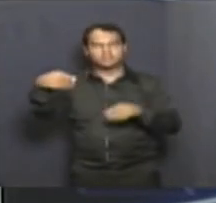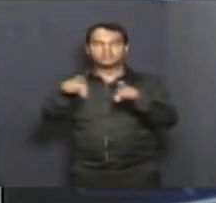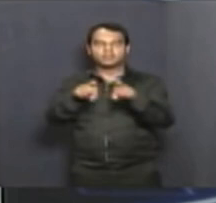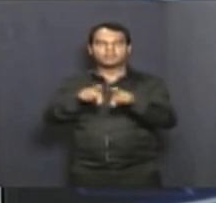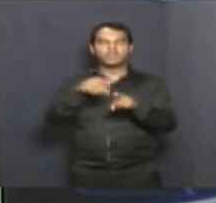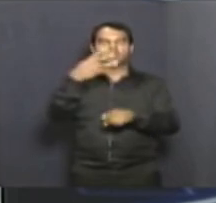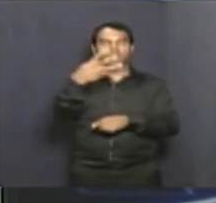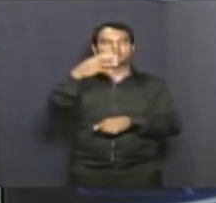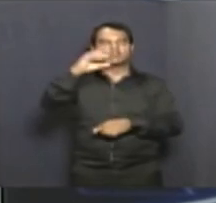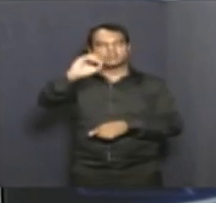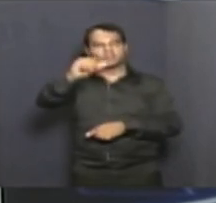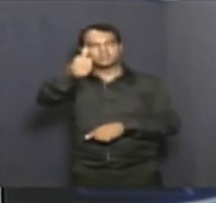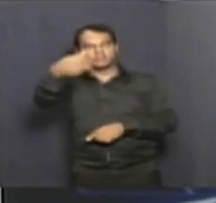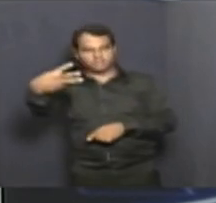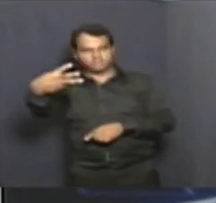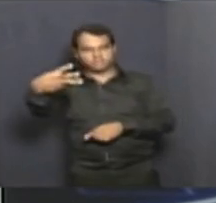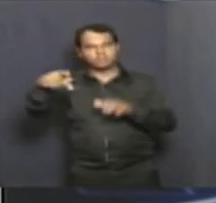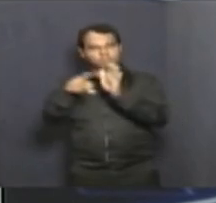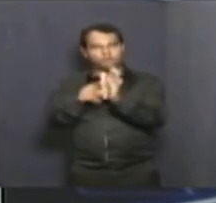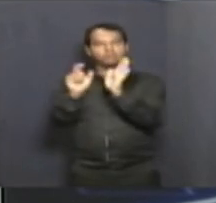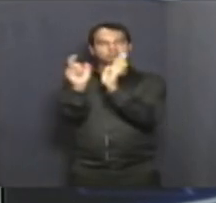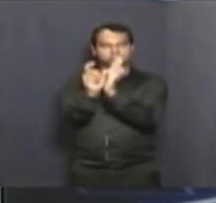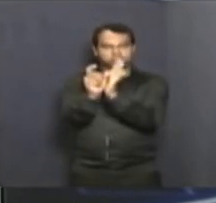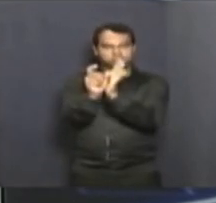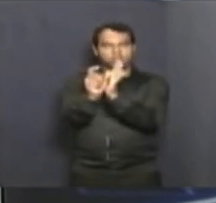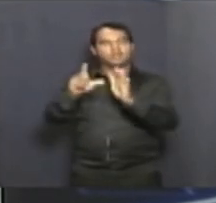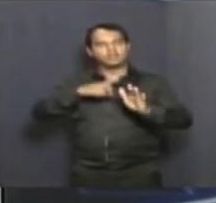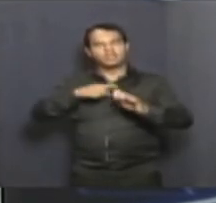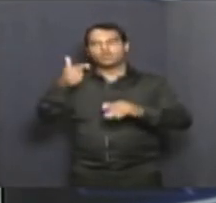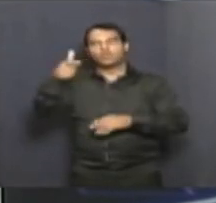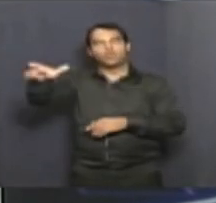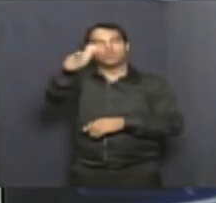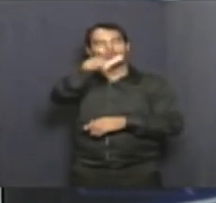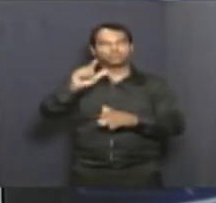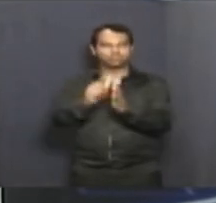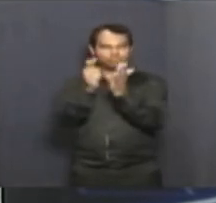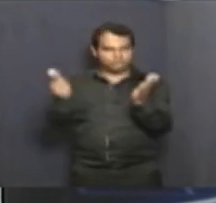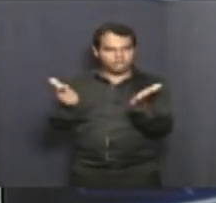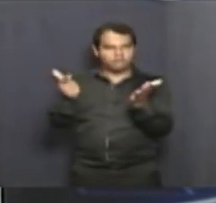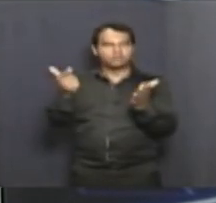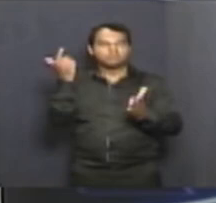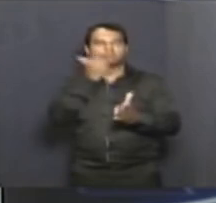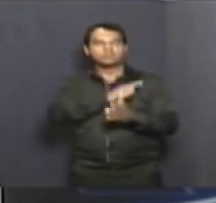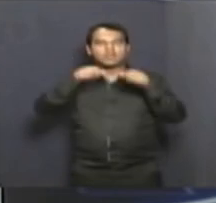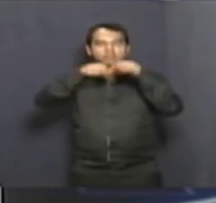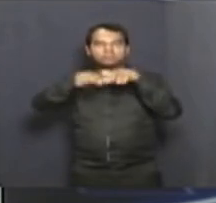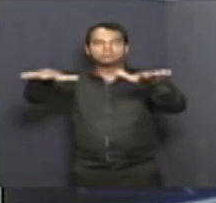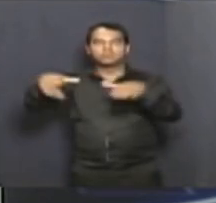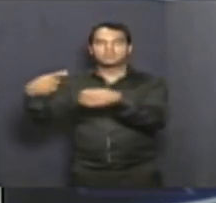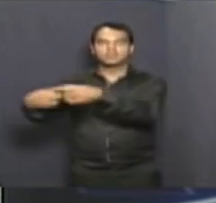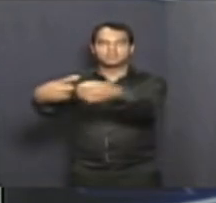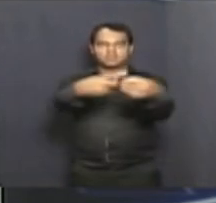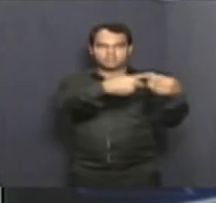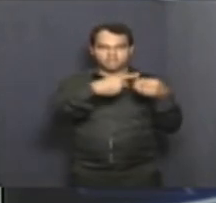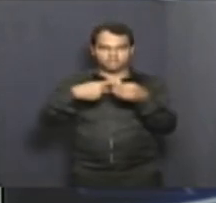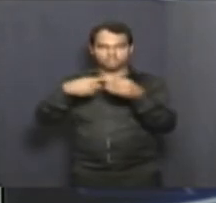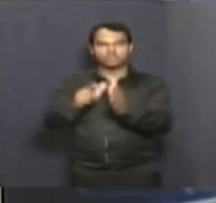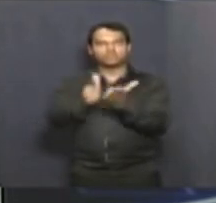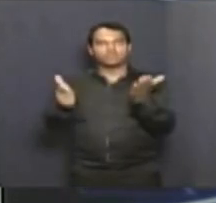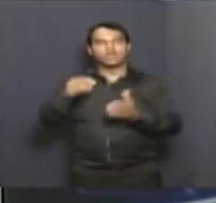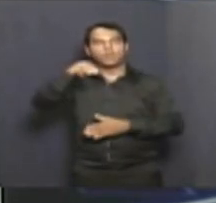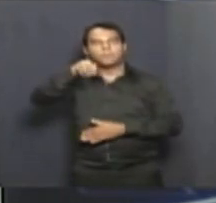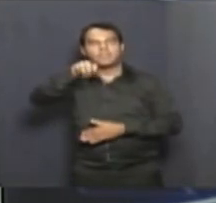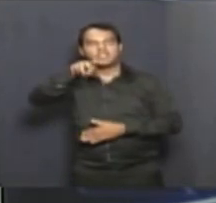sky temos ainda vários jornais locais e aplicando o nosso sinal em diversos municípios o jornal midiamax se